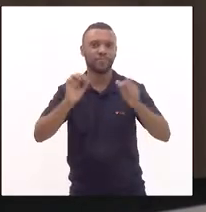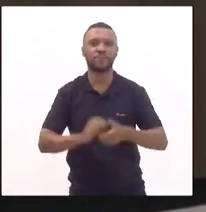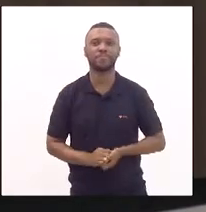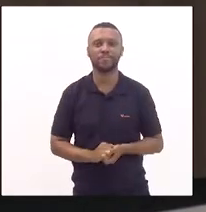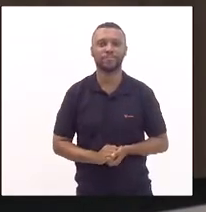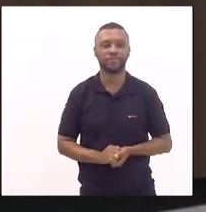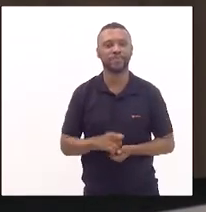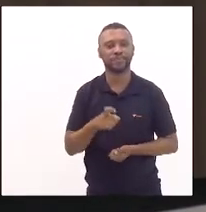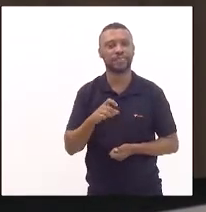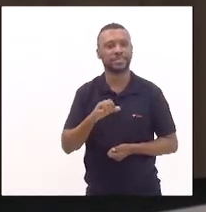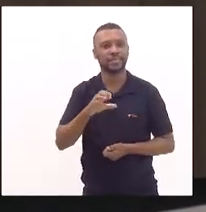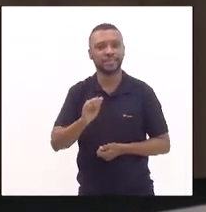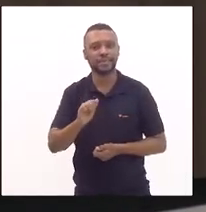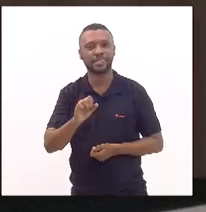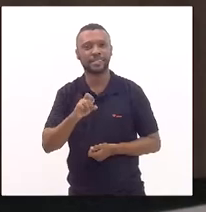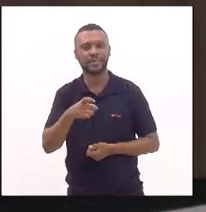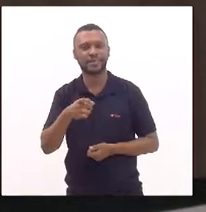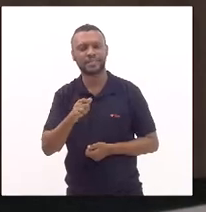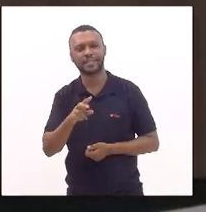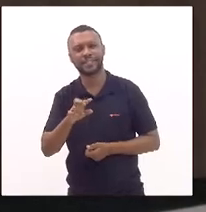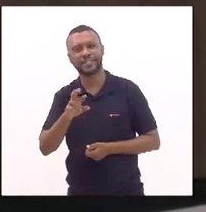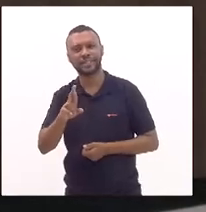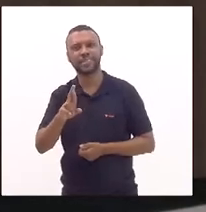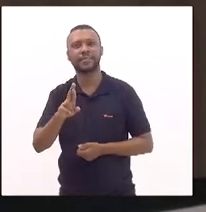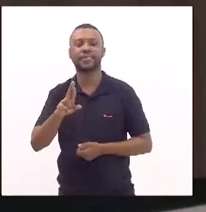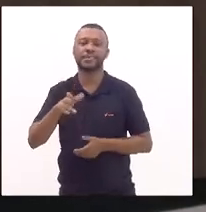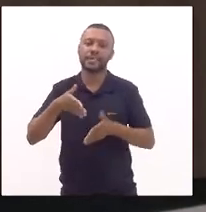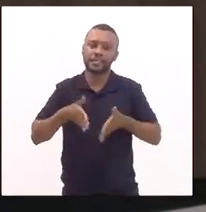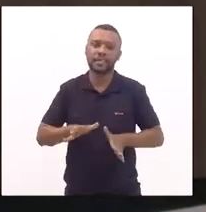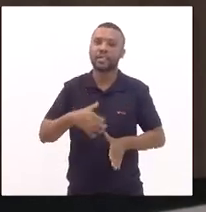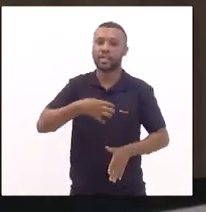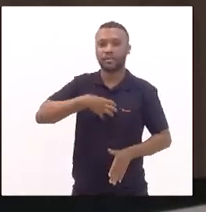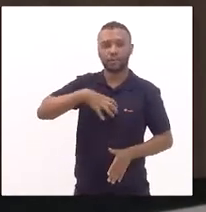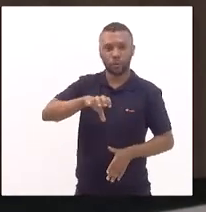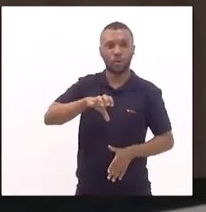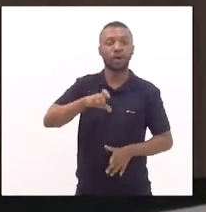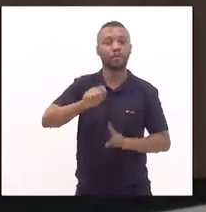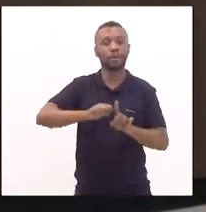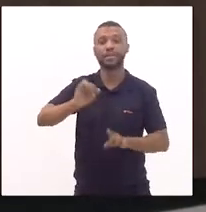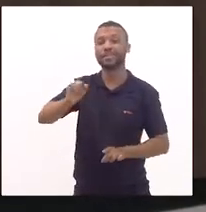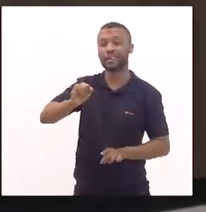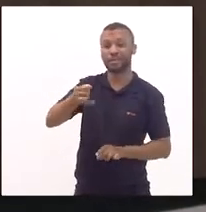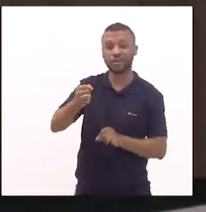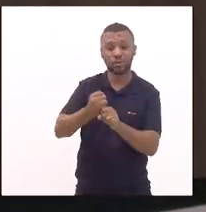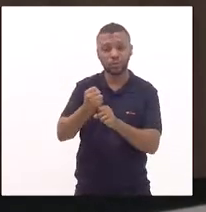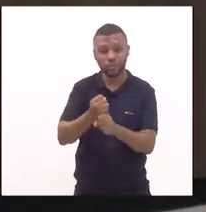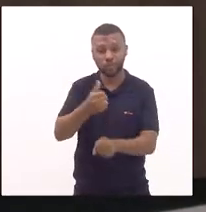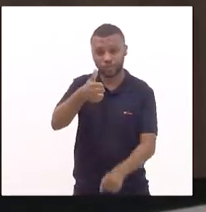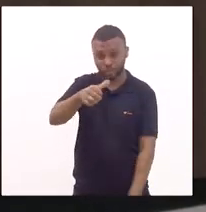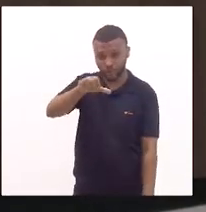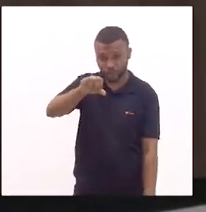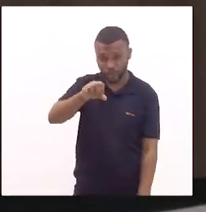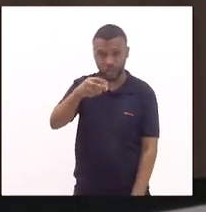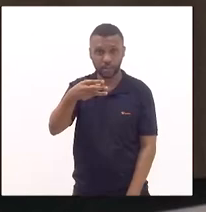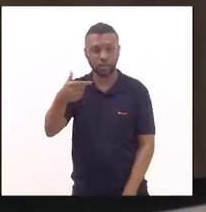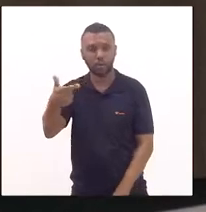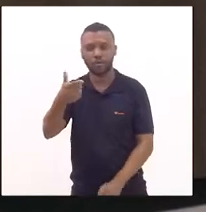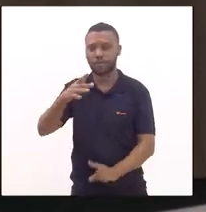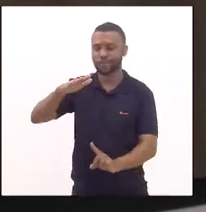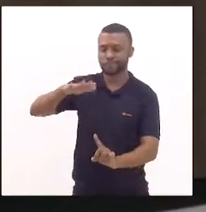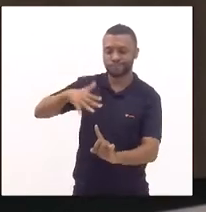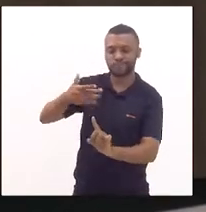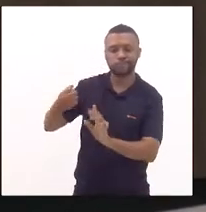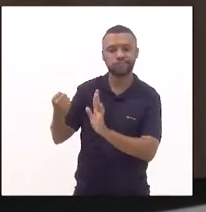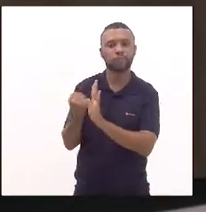Xavier, nascida em Salvador, em 22 de janeiro de 1932, foi uma consagrada produtora teatral e